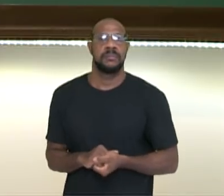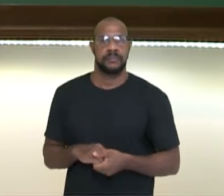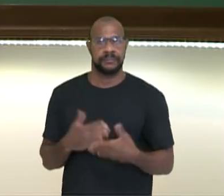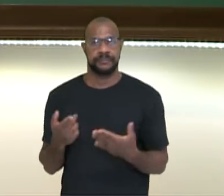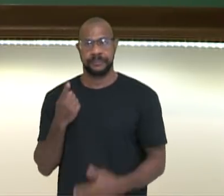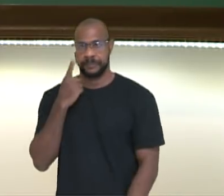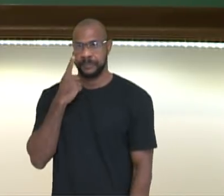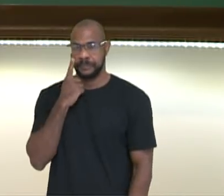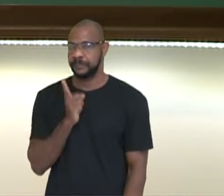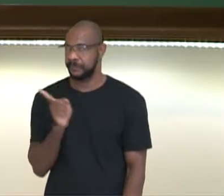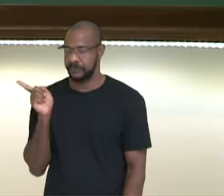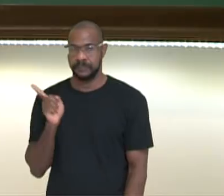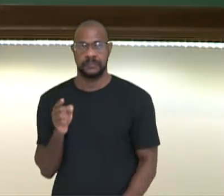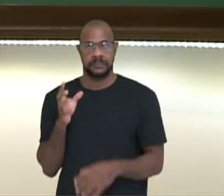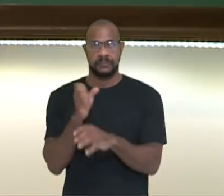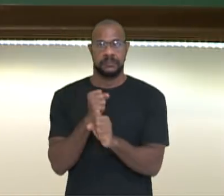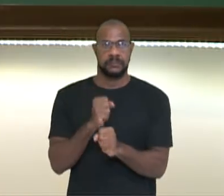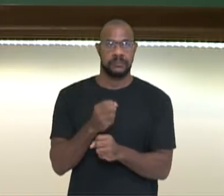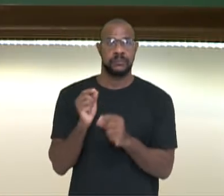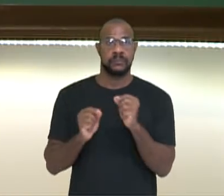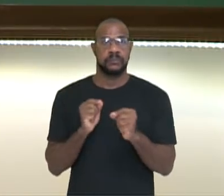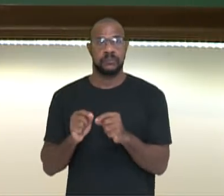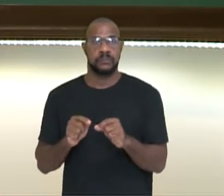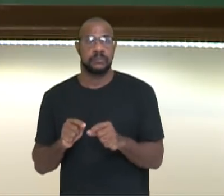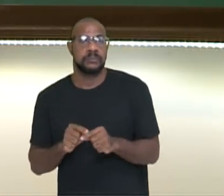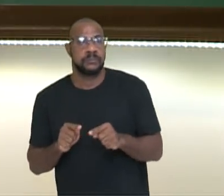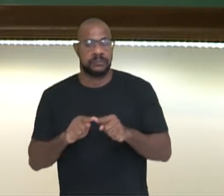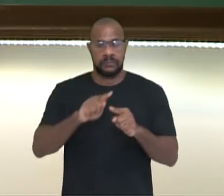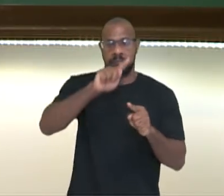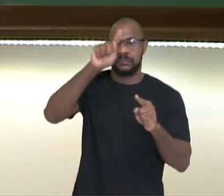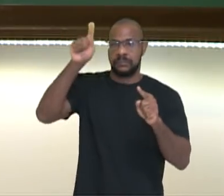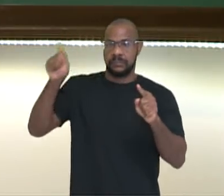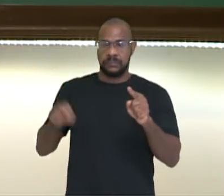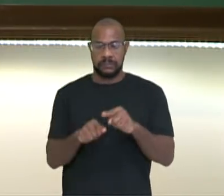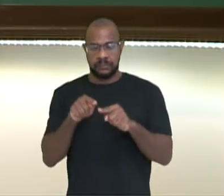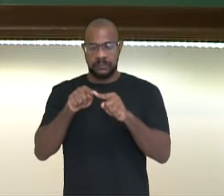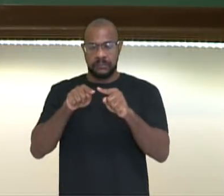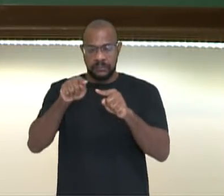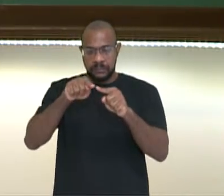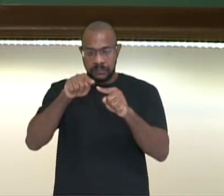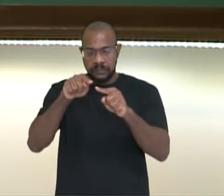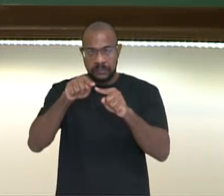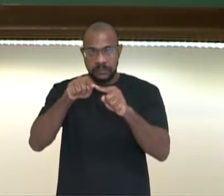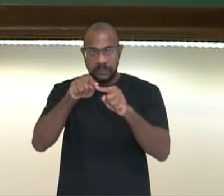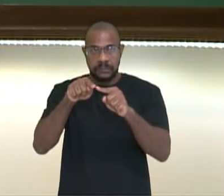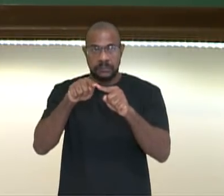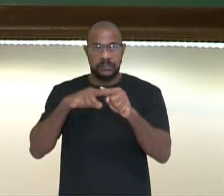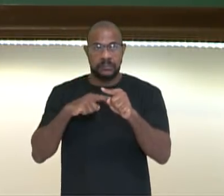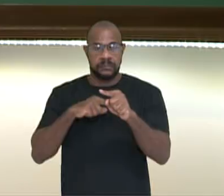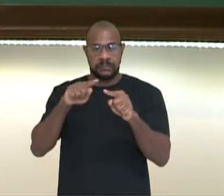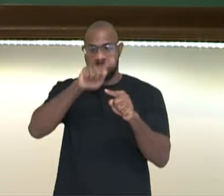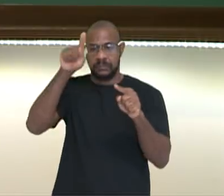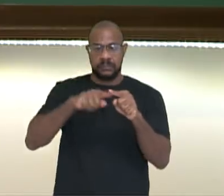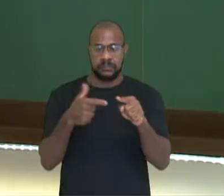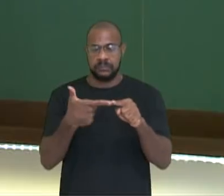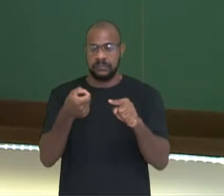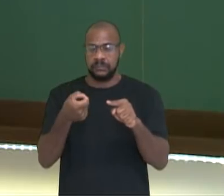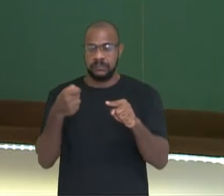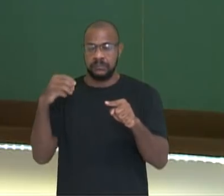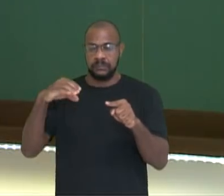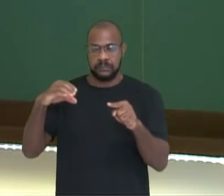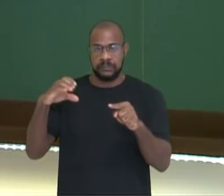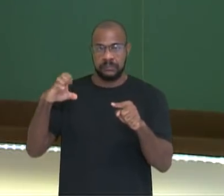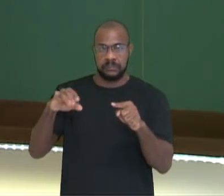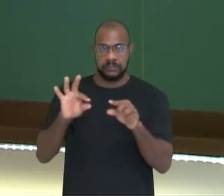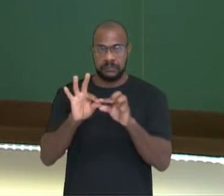Vamos lá então, pessoal, calcular o ângulo central de um arco que tem 20 centímetros de comprimento, de